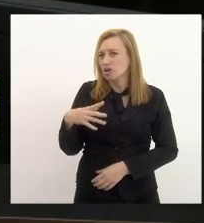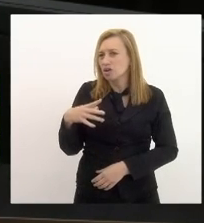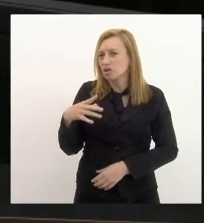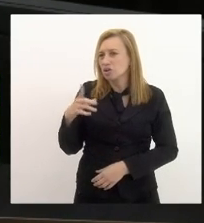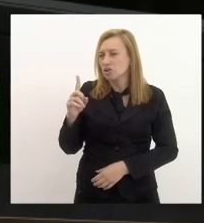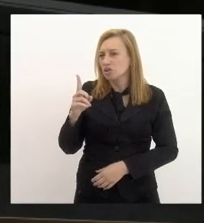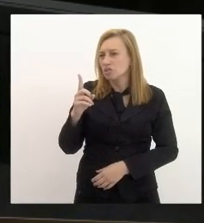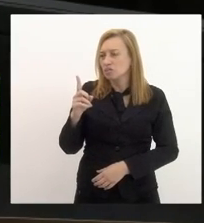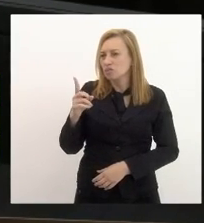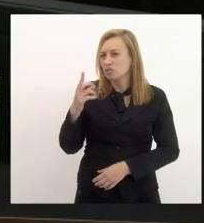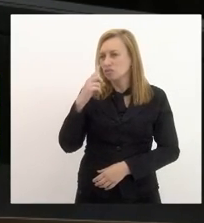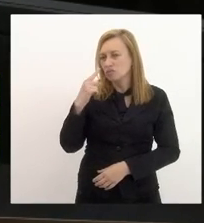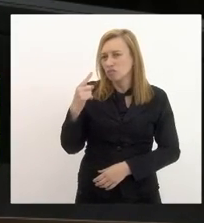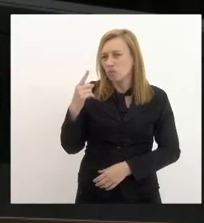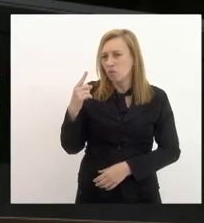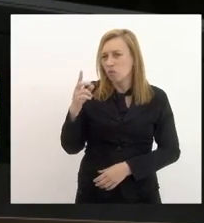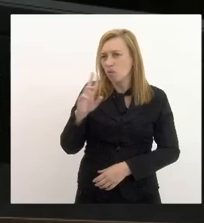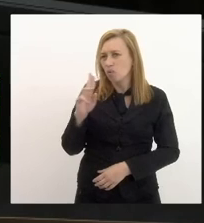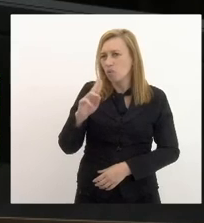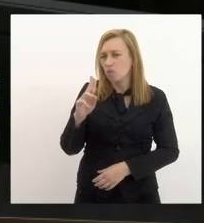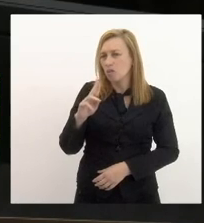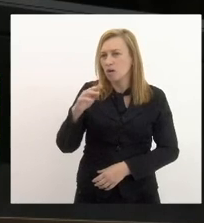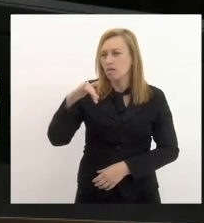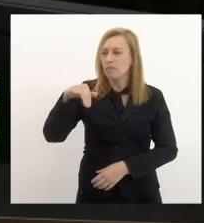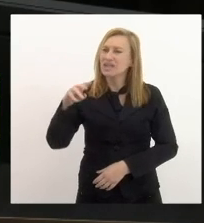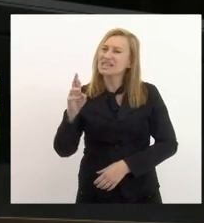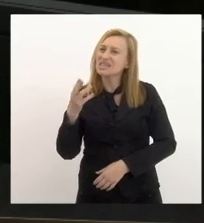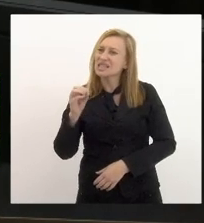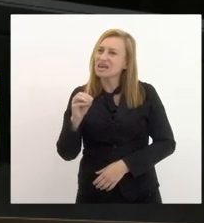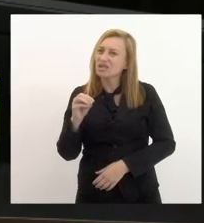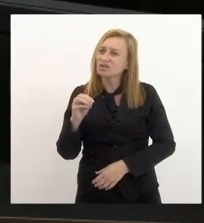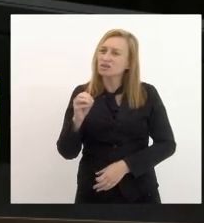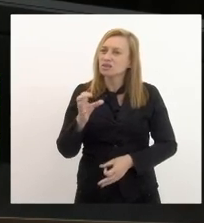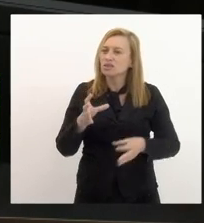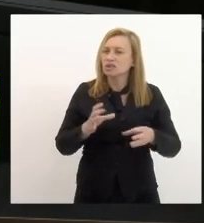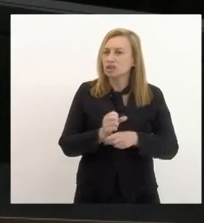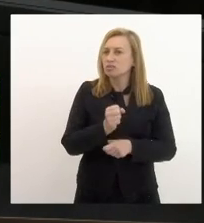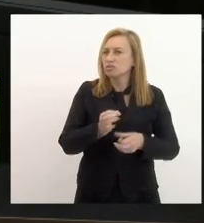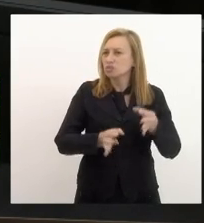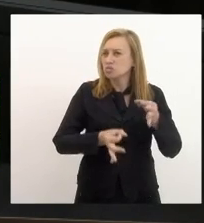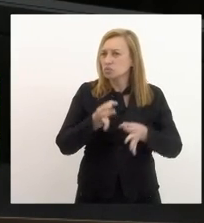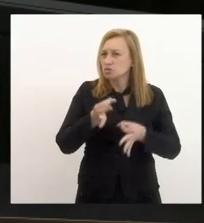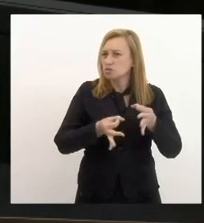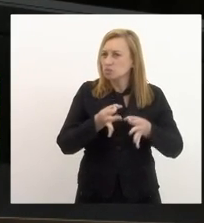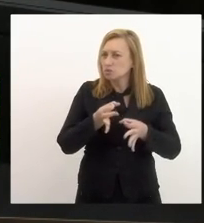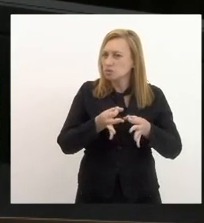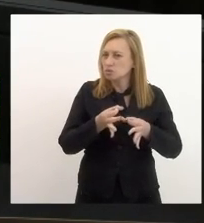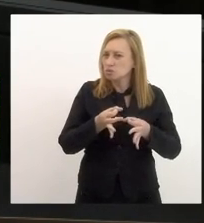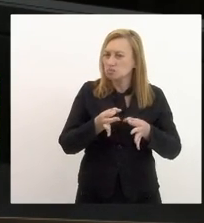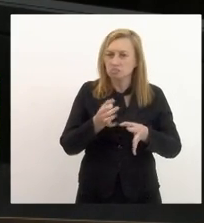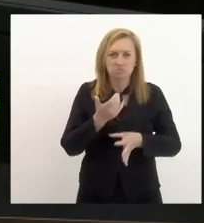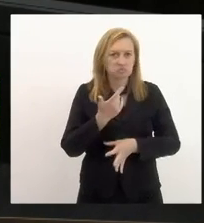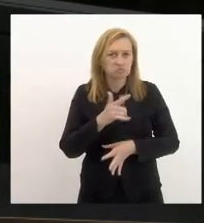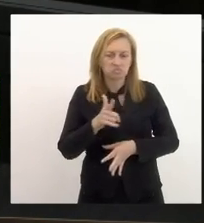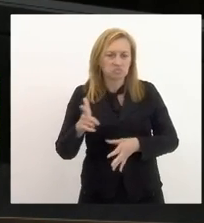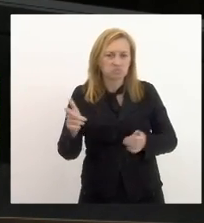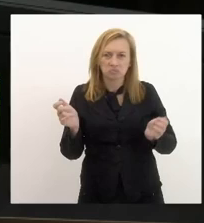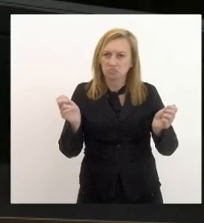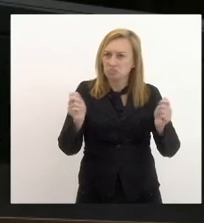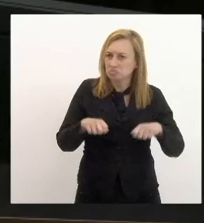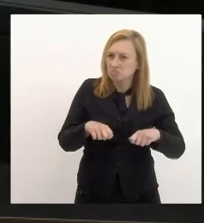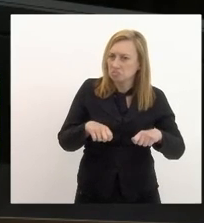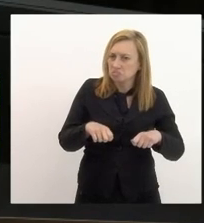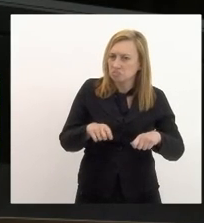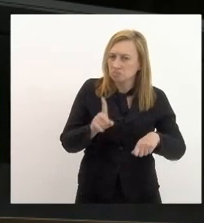peguei o nome bom respondendo o Marcelo porque o final de contas não existe essa possibilidade